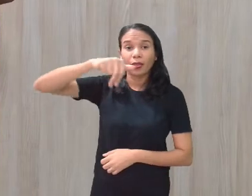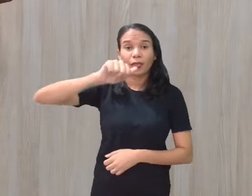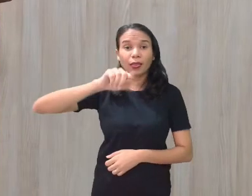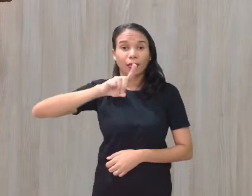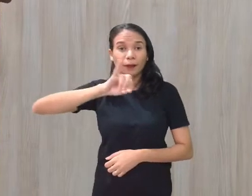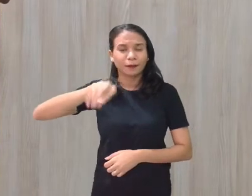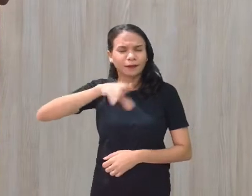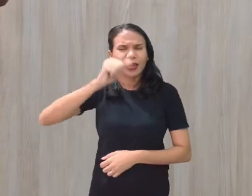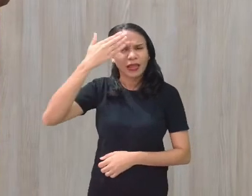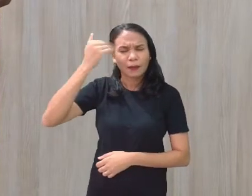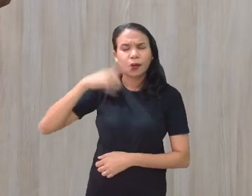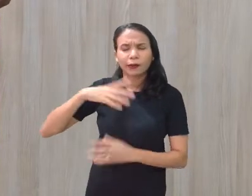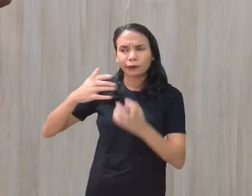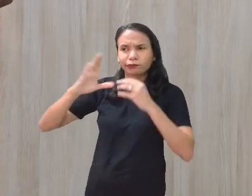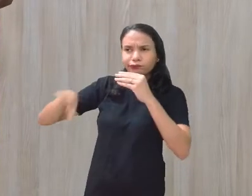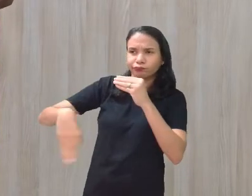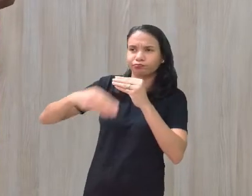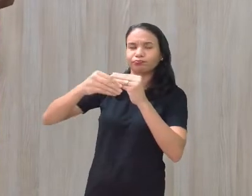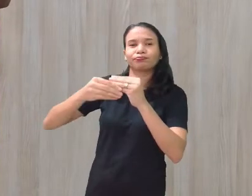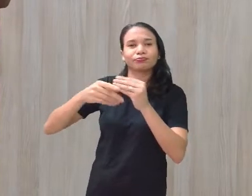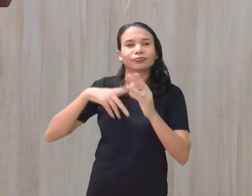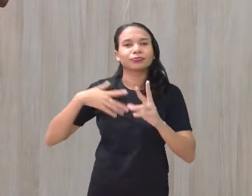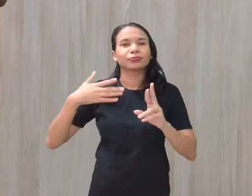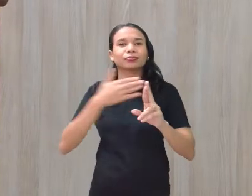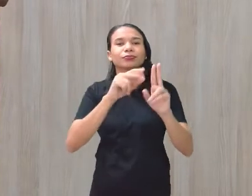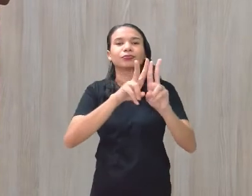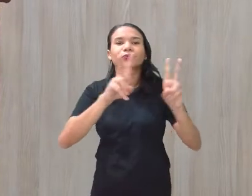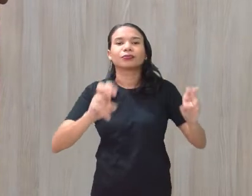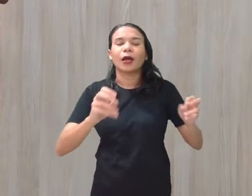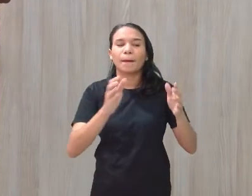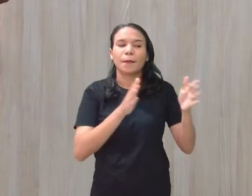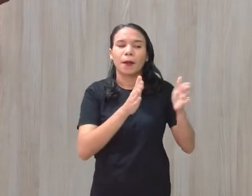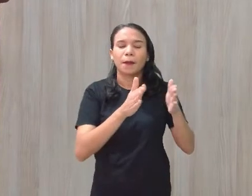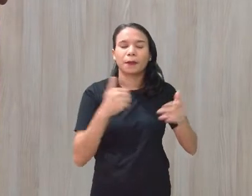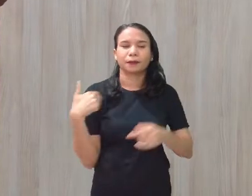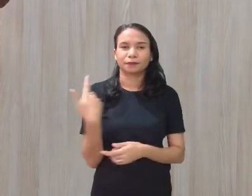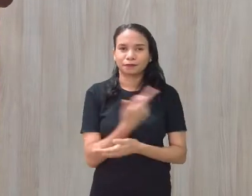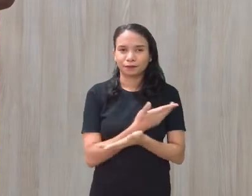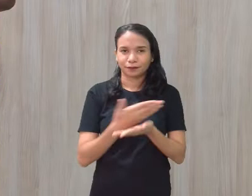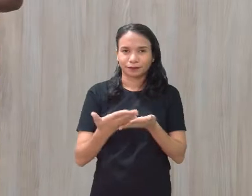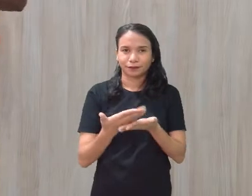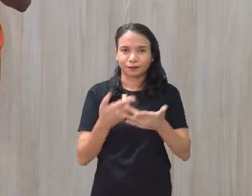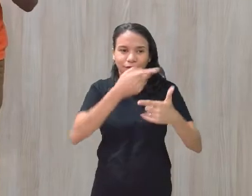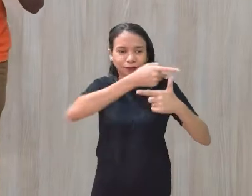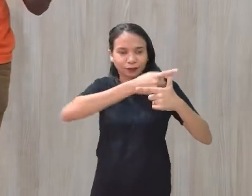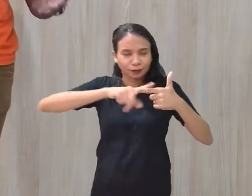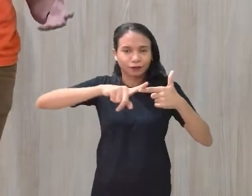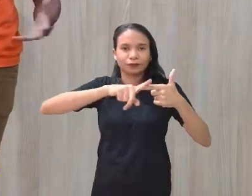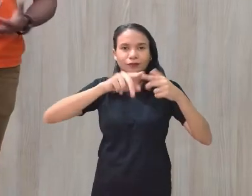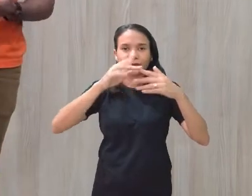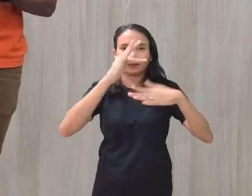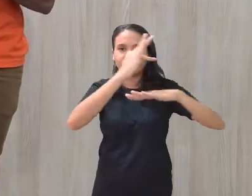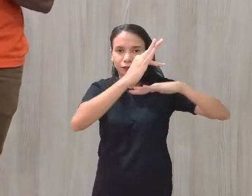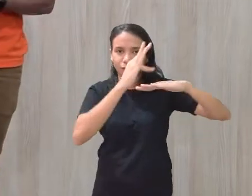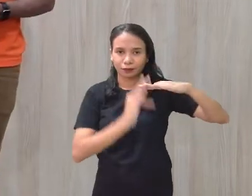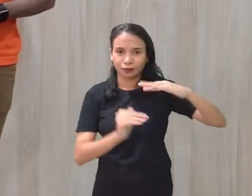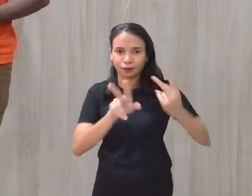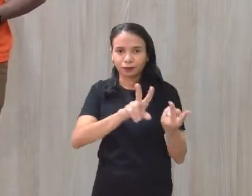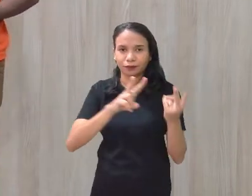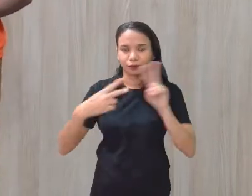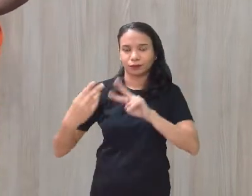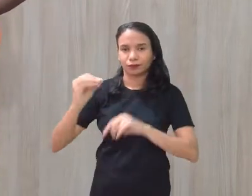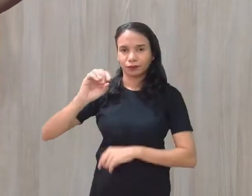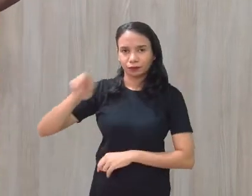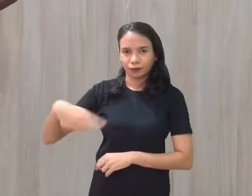para saber se ela tem alguma colocação referente a esse primeiro ponto aí da divisão de uma fração para transformar em um